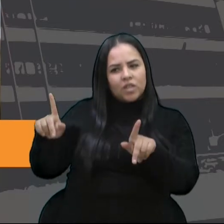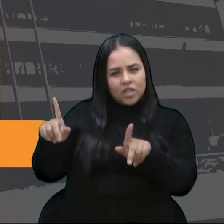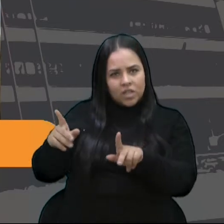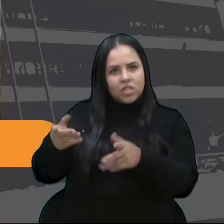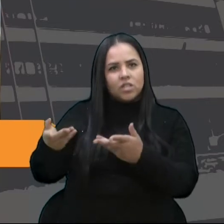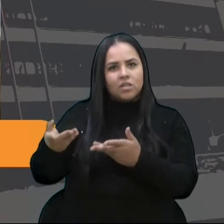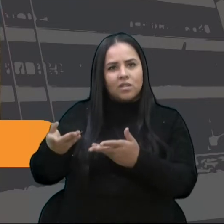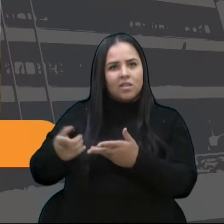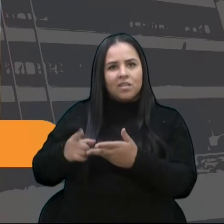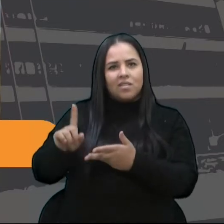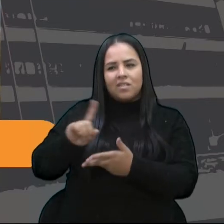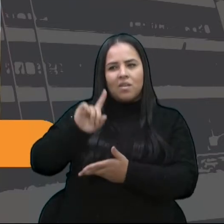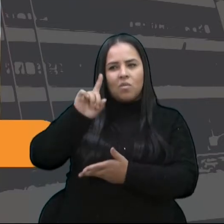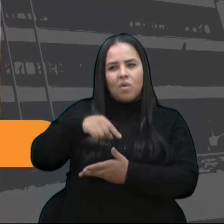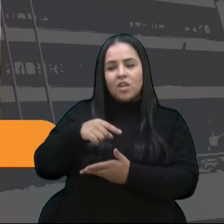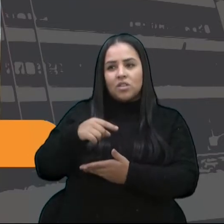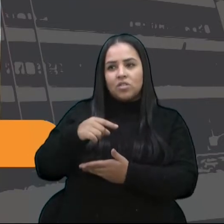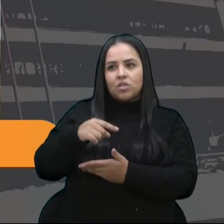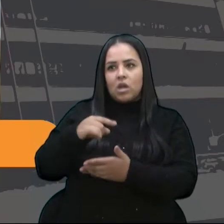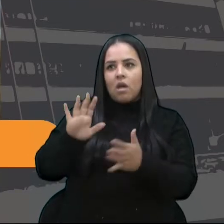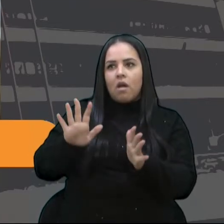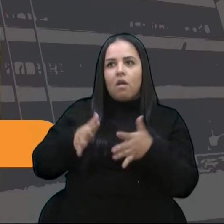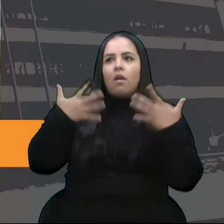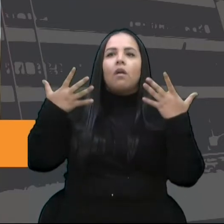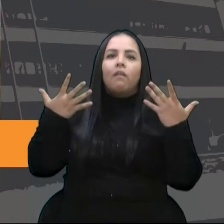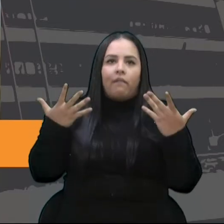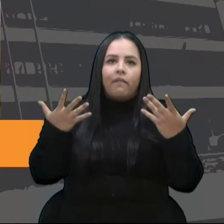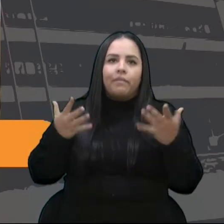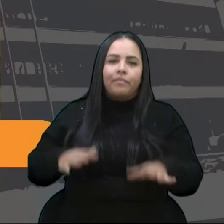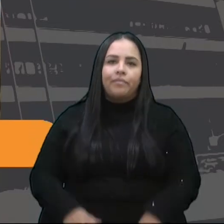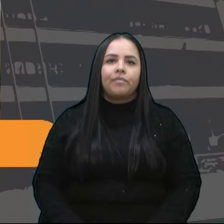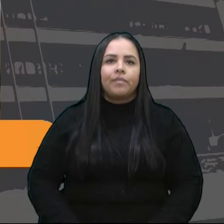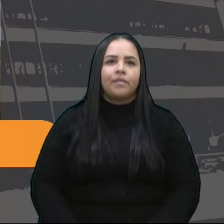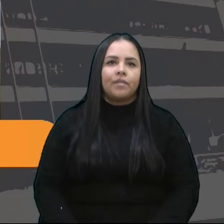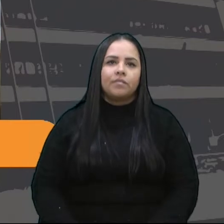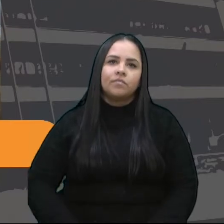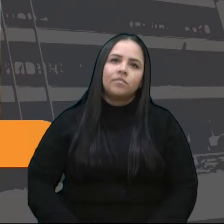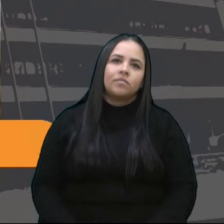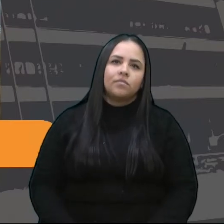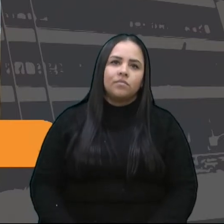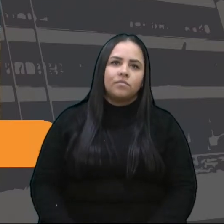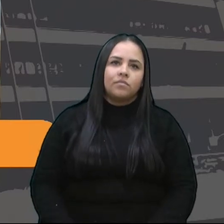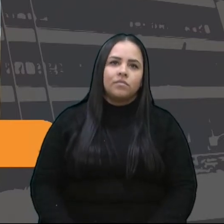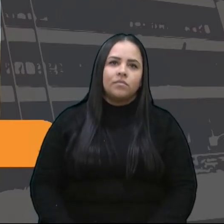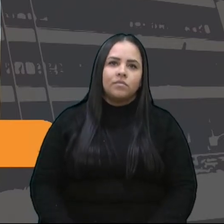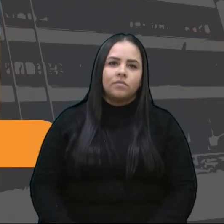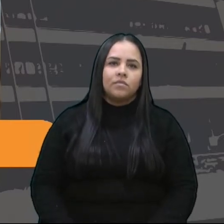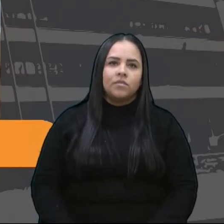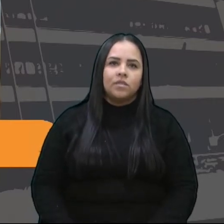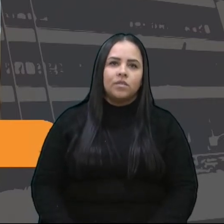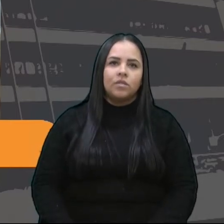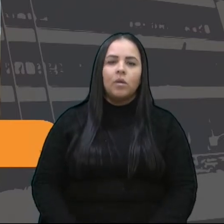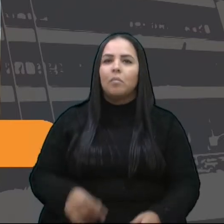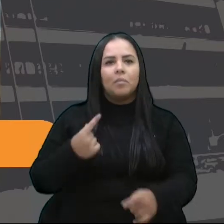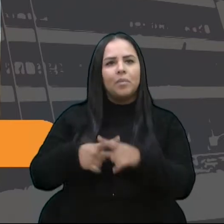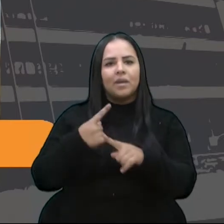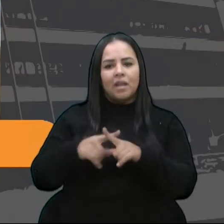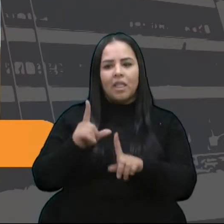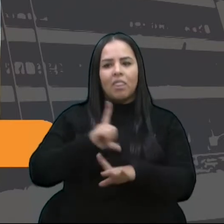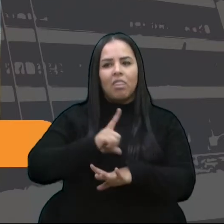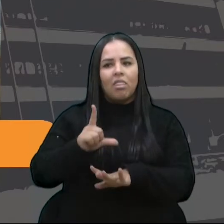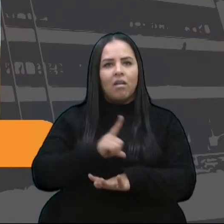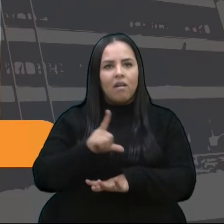de escandalizações, né? Enfim. Então, a gente tem realmente várias questões a respeito da leitura de mundo que precisam